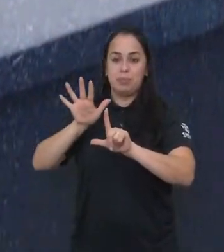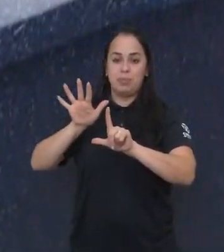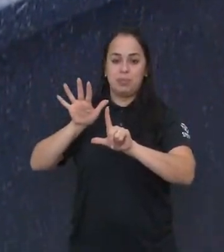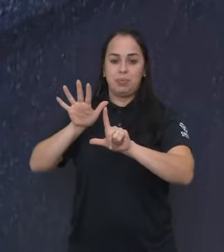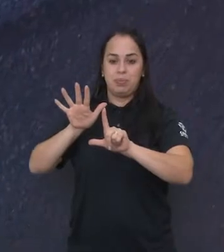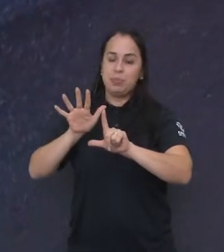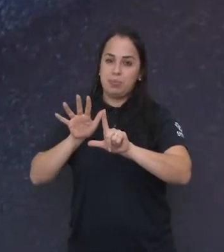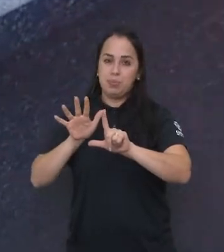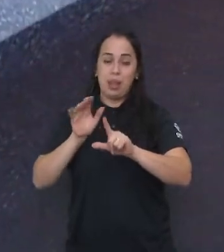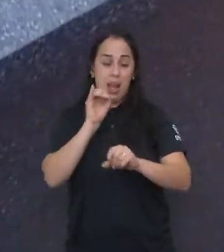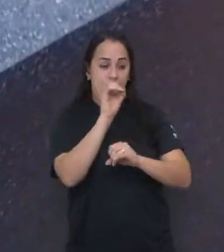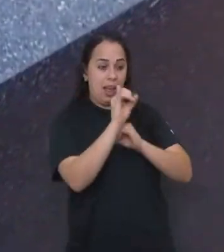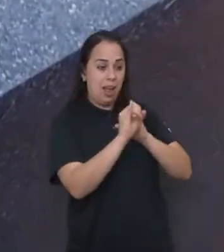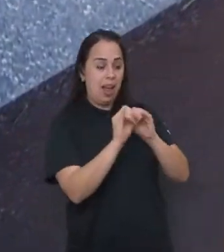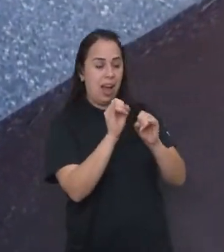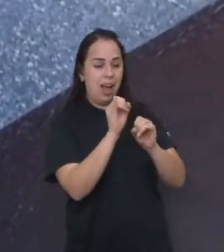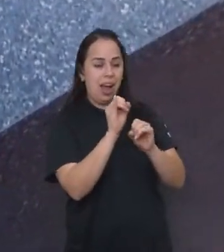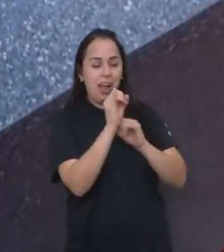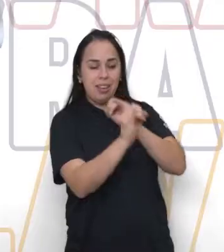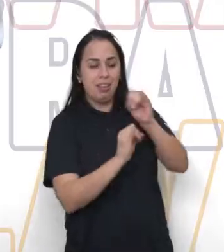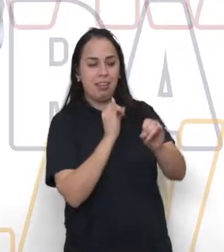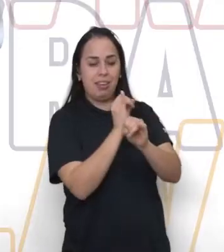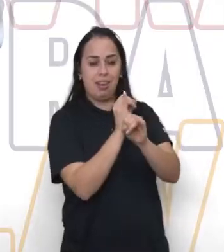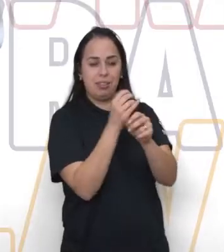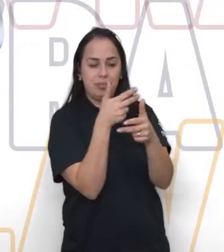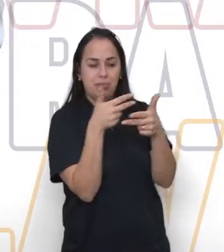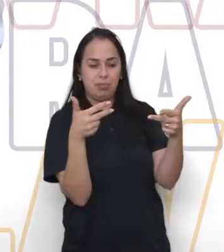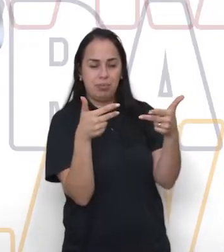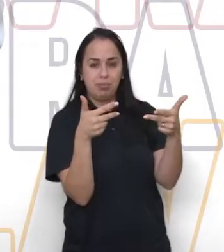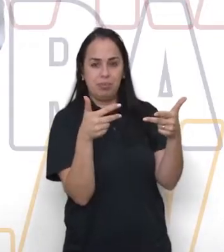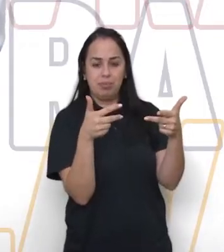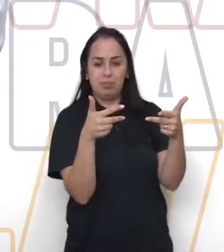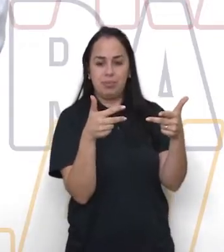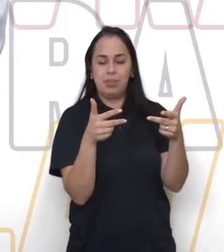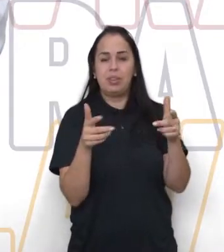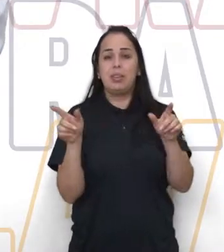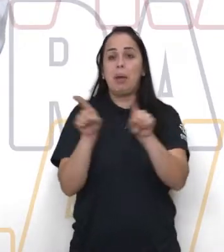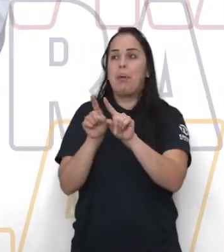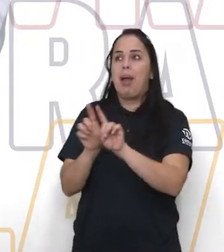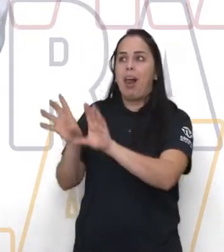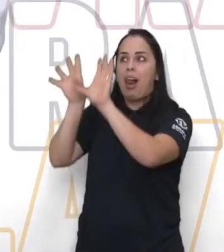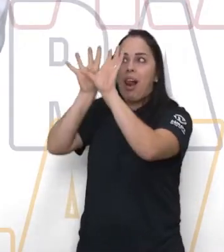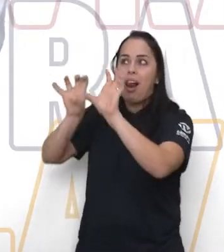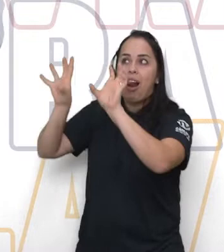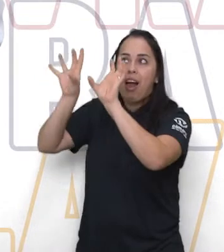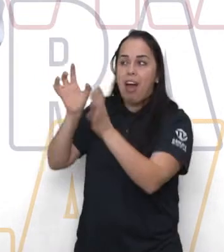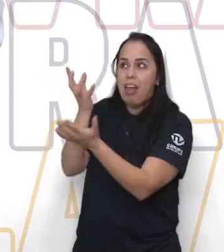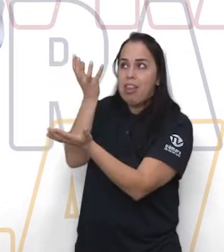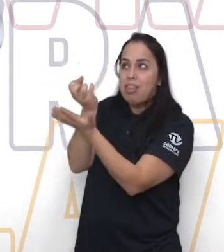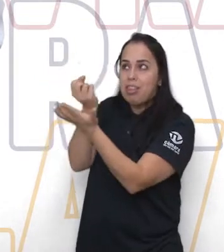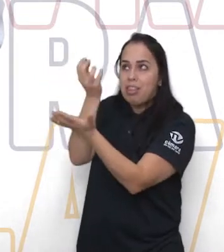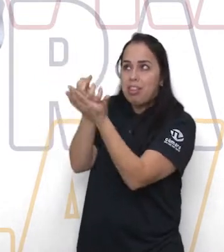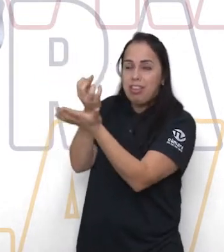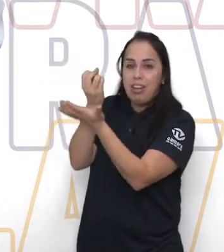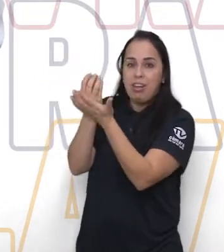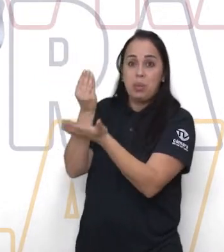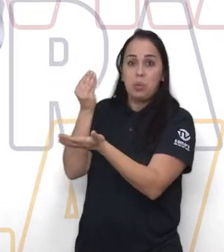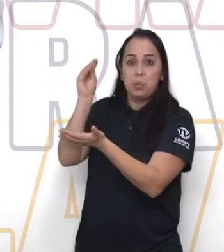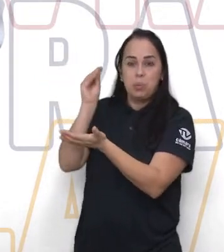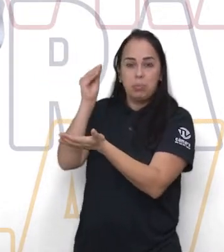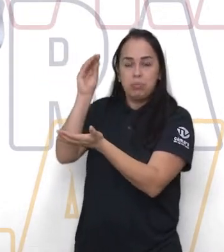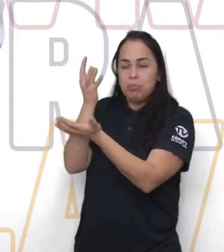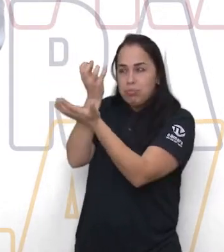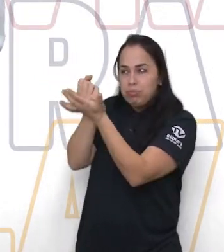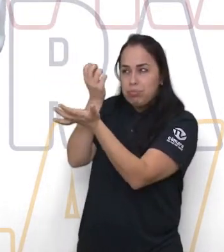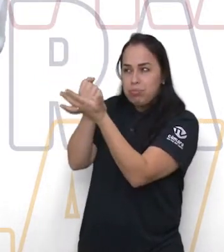riot na a internet das coisas a Cláudia nuvem na você puder armazenar isso